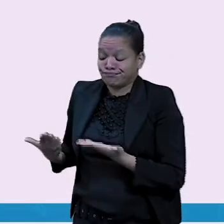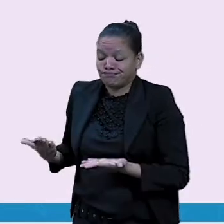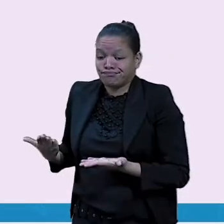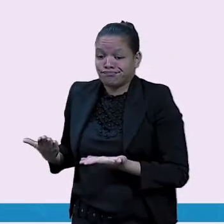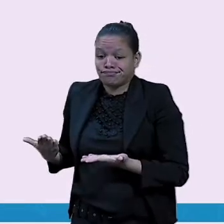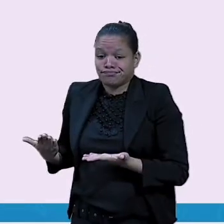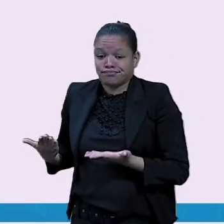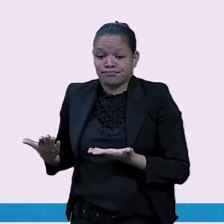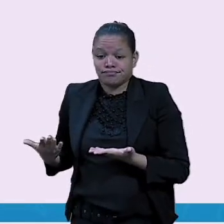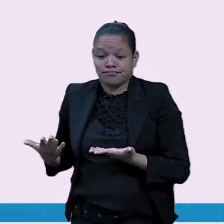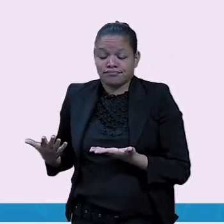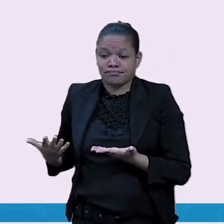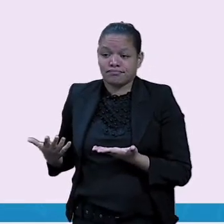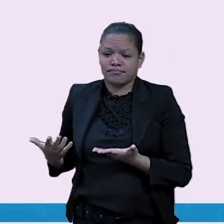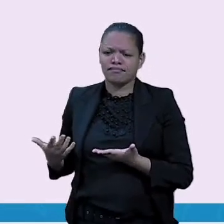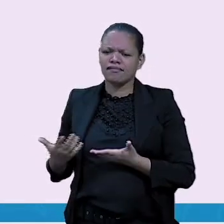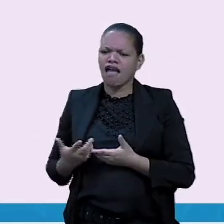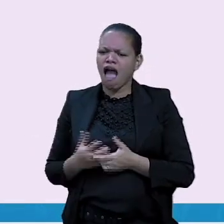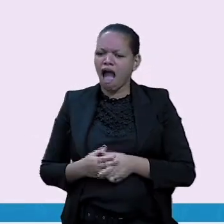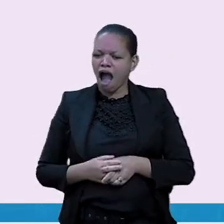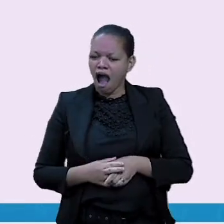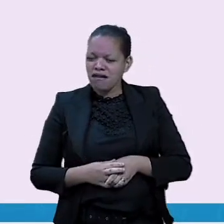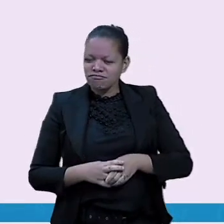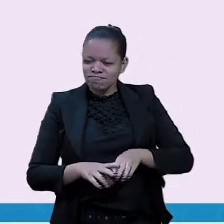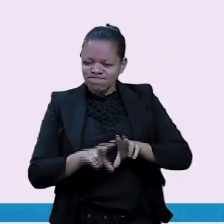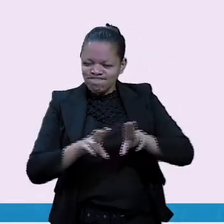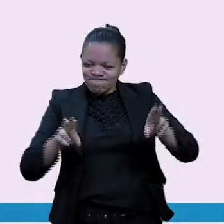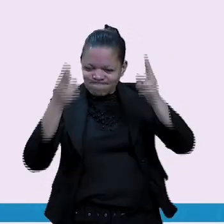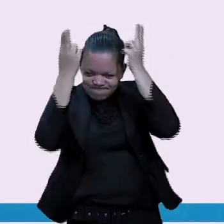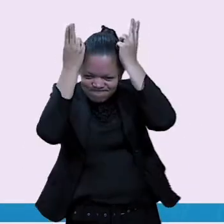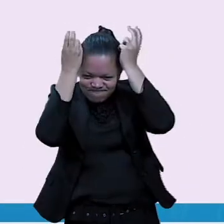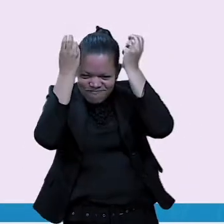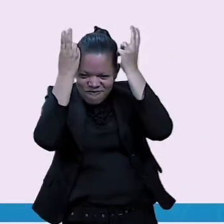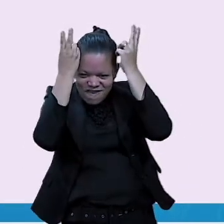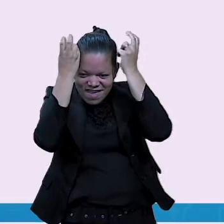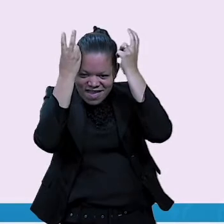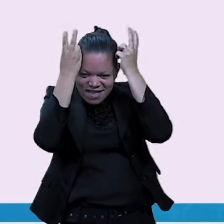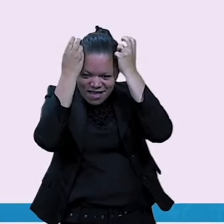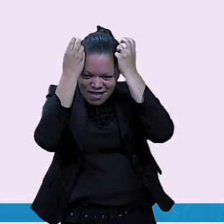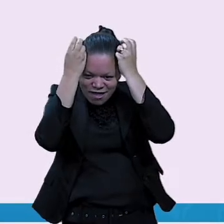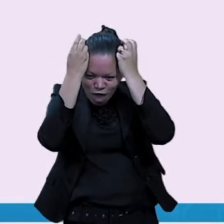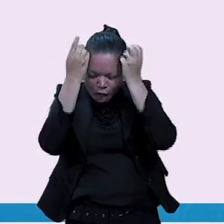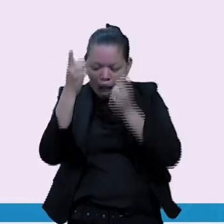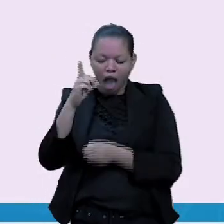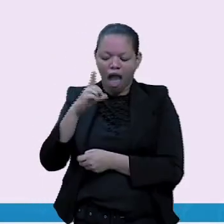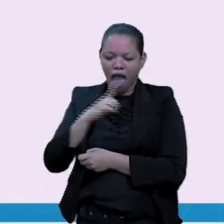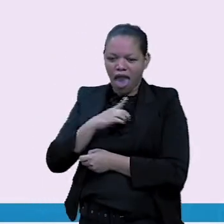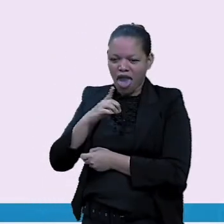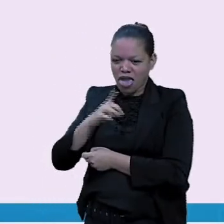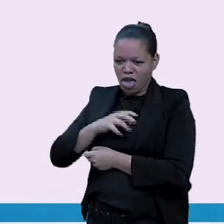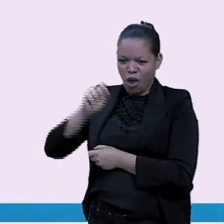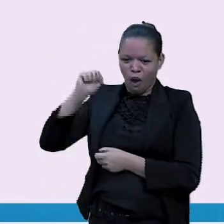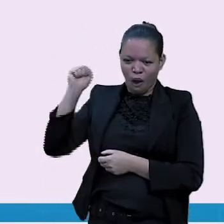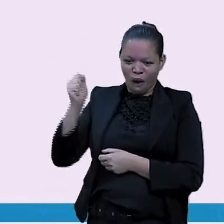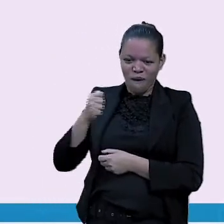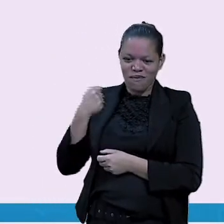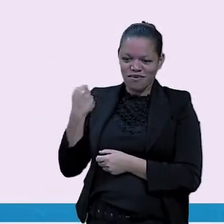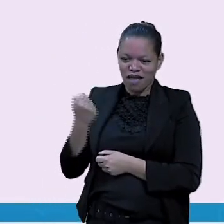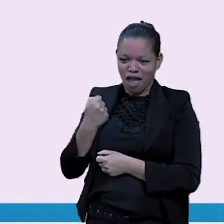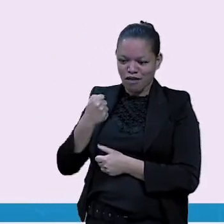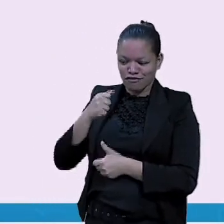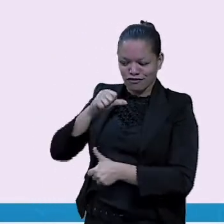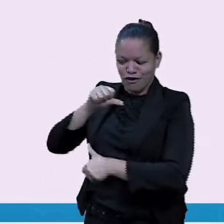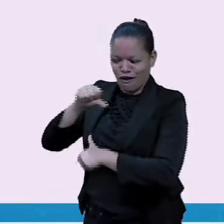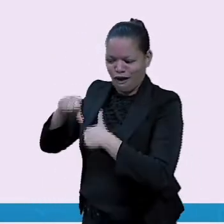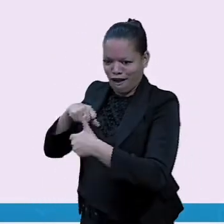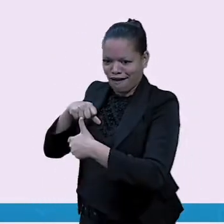coelhinho na mão. Eu ganhei um coelhinho de pelúcia. Oh, meu Deus. Trocaram os presentes, é ou